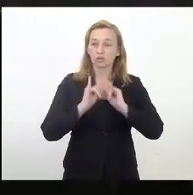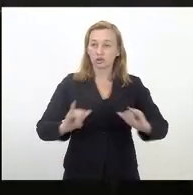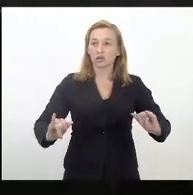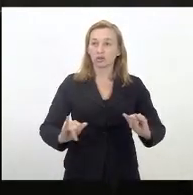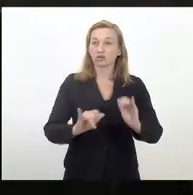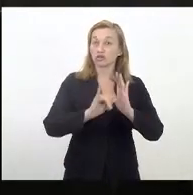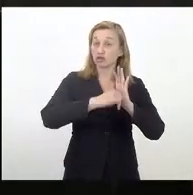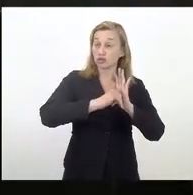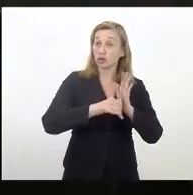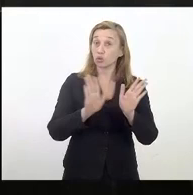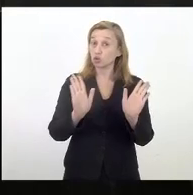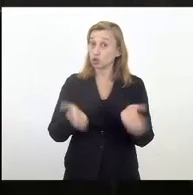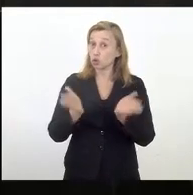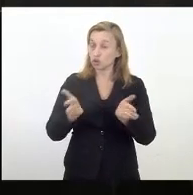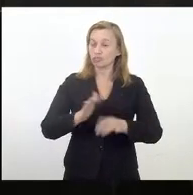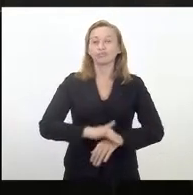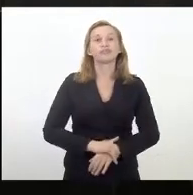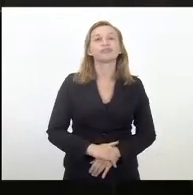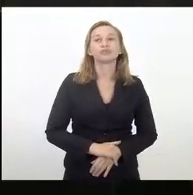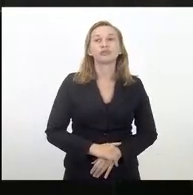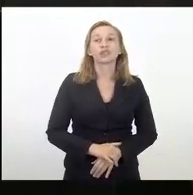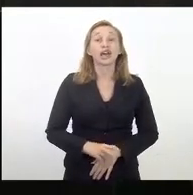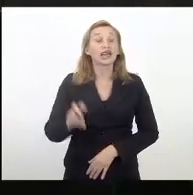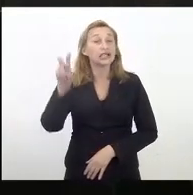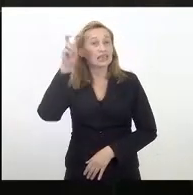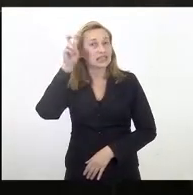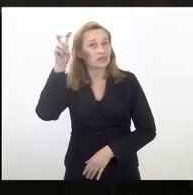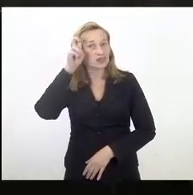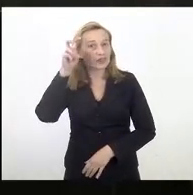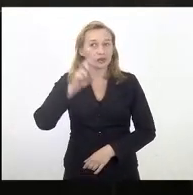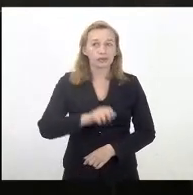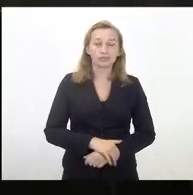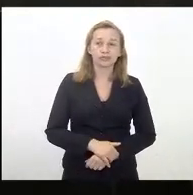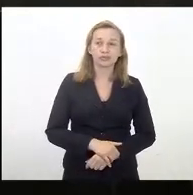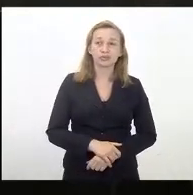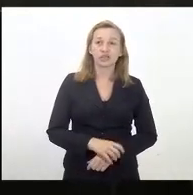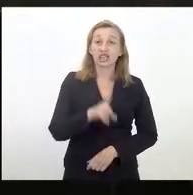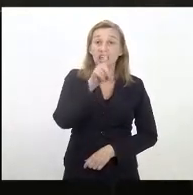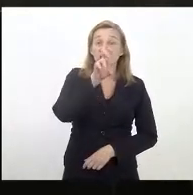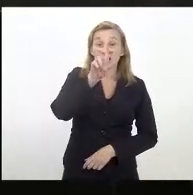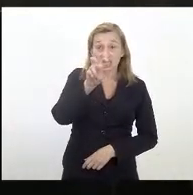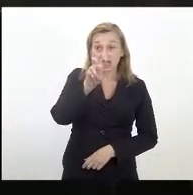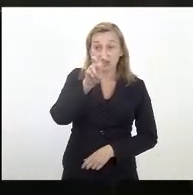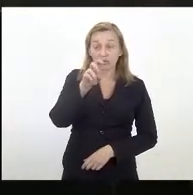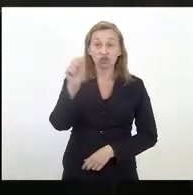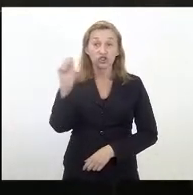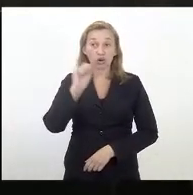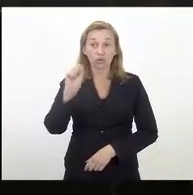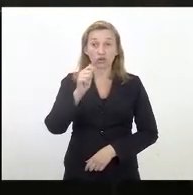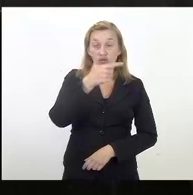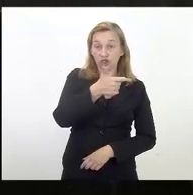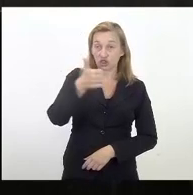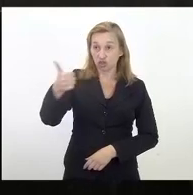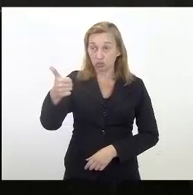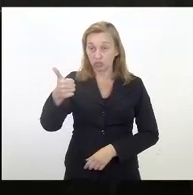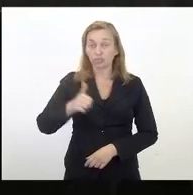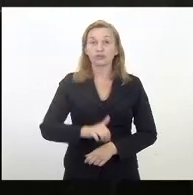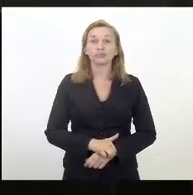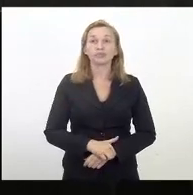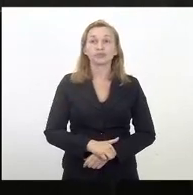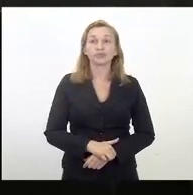do diário oficial de hoje quinta-feira cinco de agosto de 21